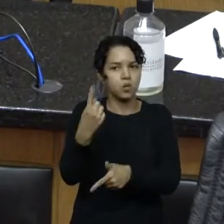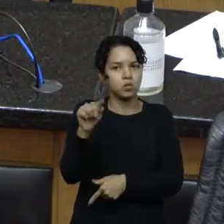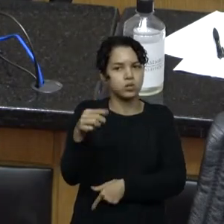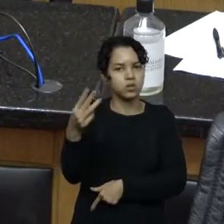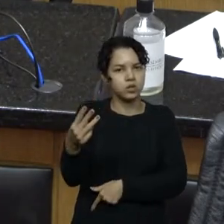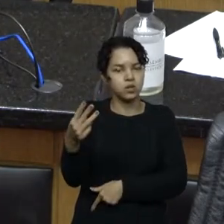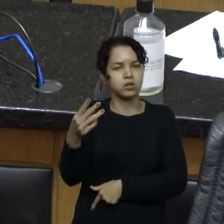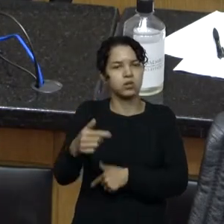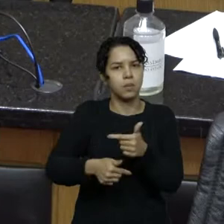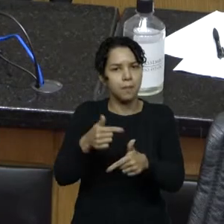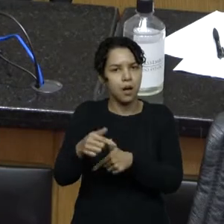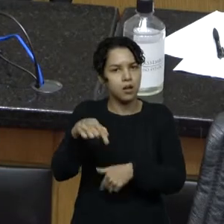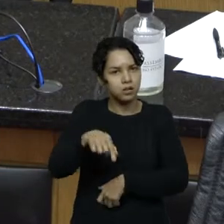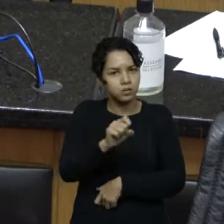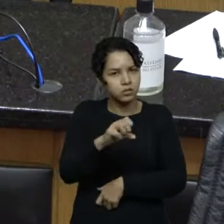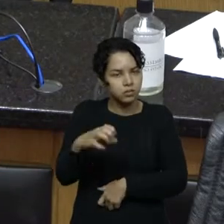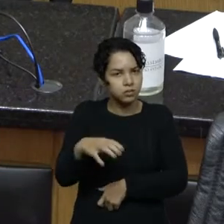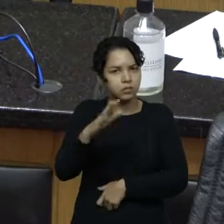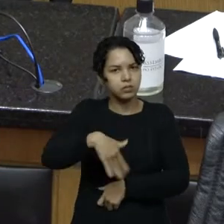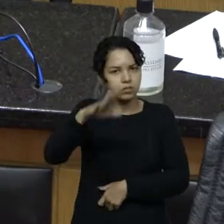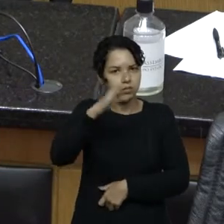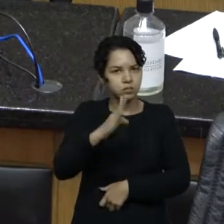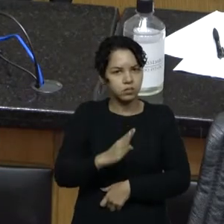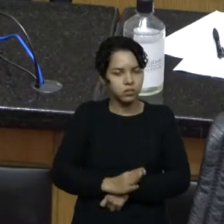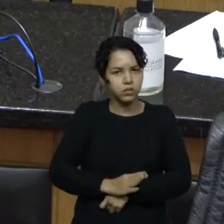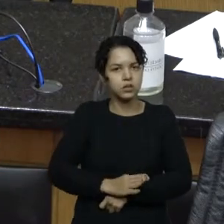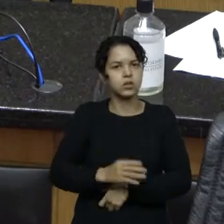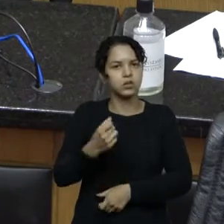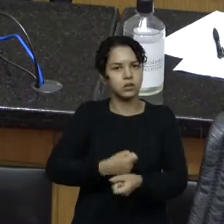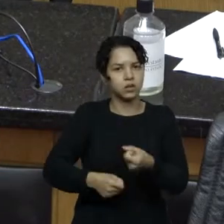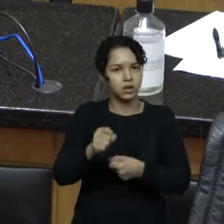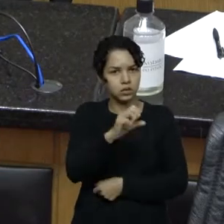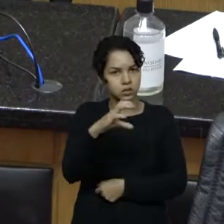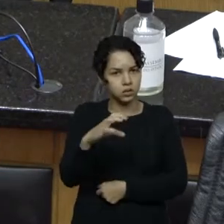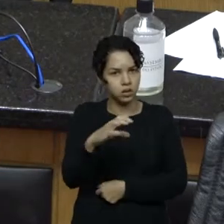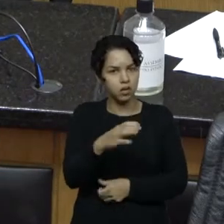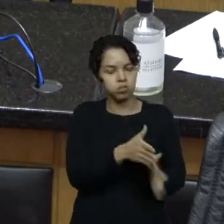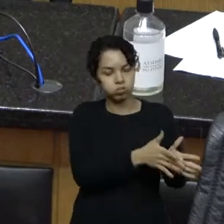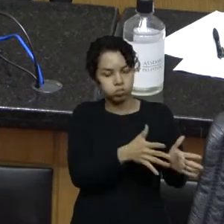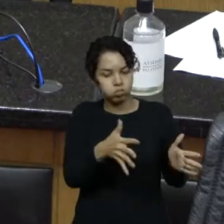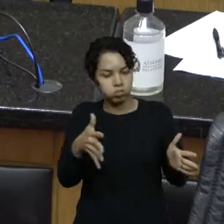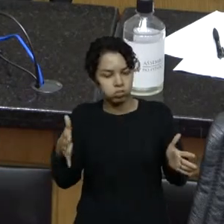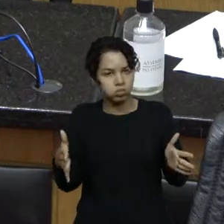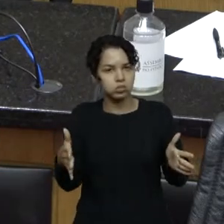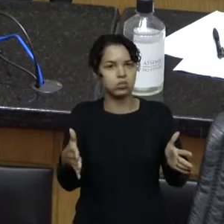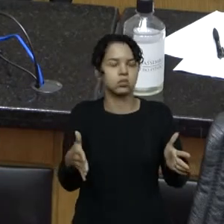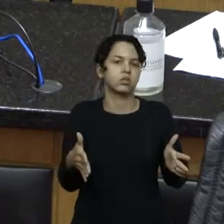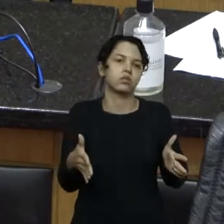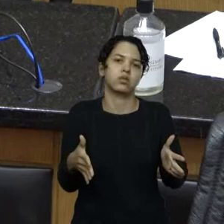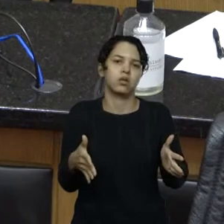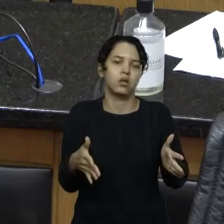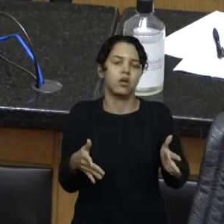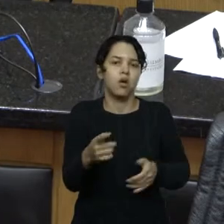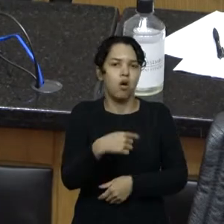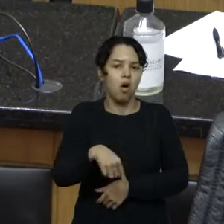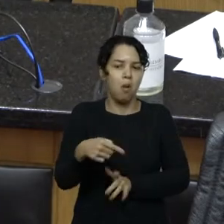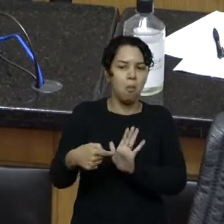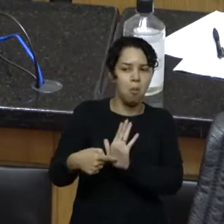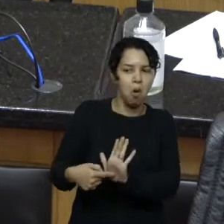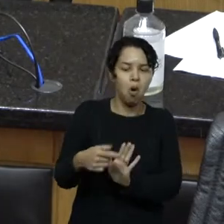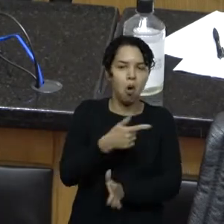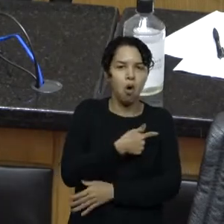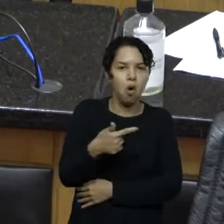foram criados em Santa Catarina nesse último período E aí responsável apontar o governo como